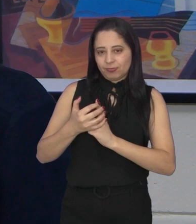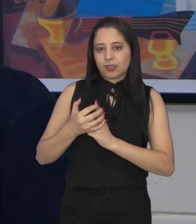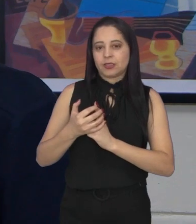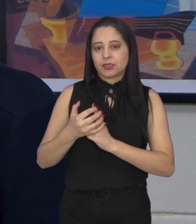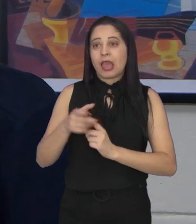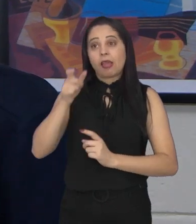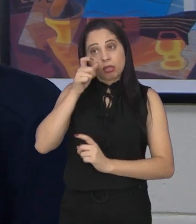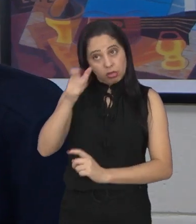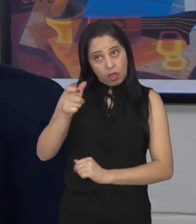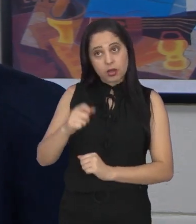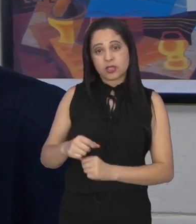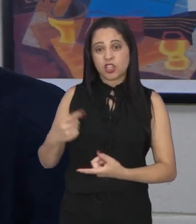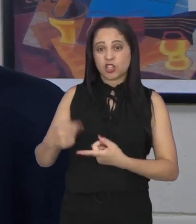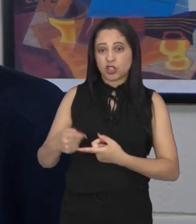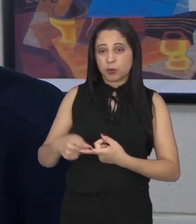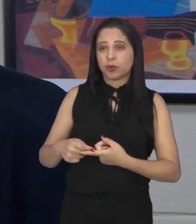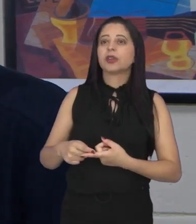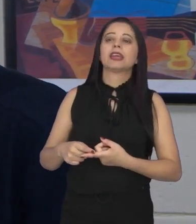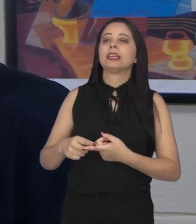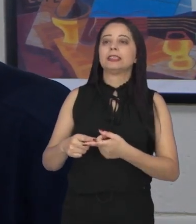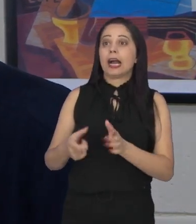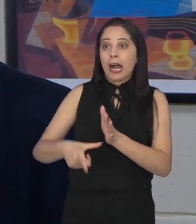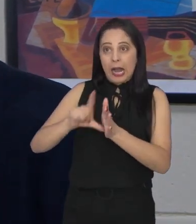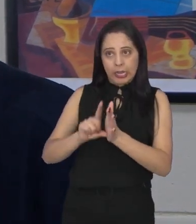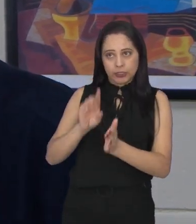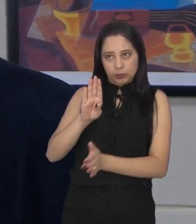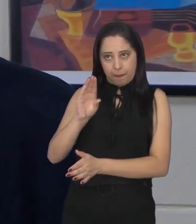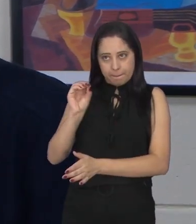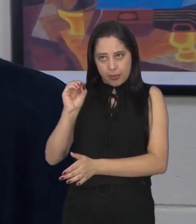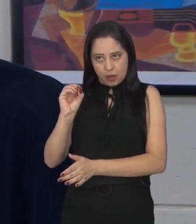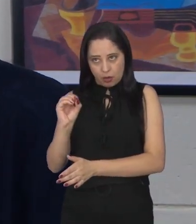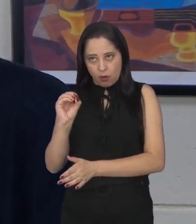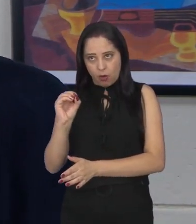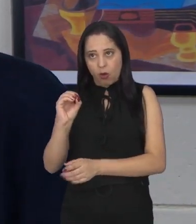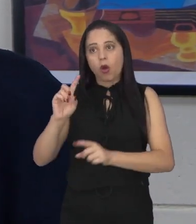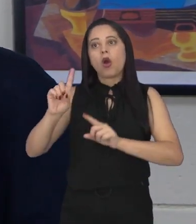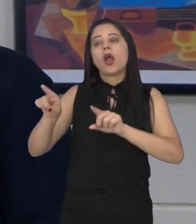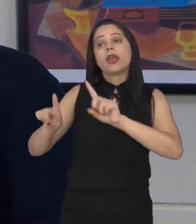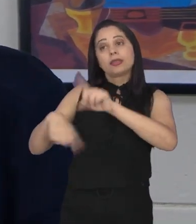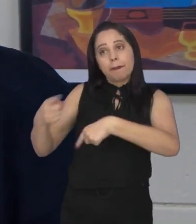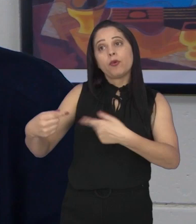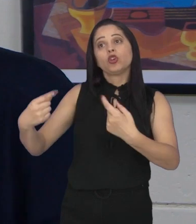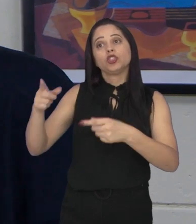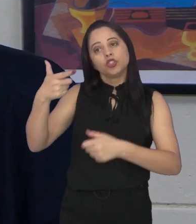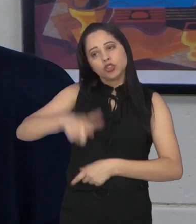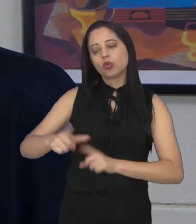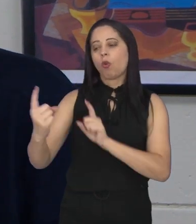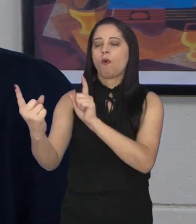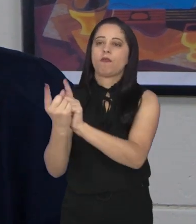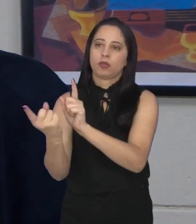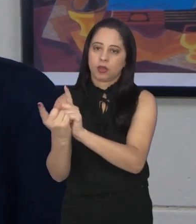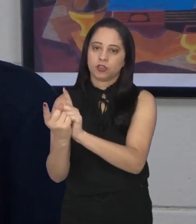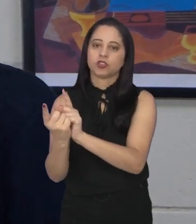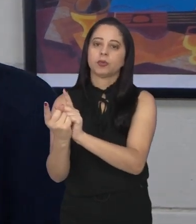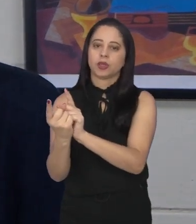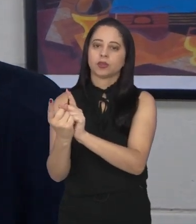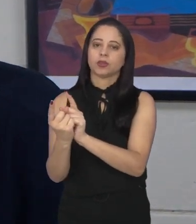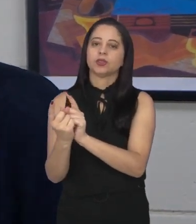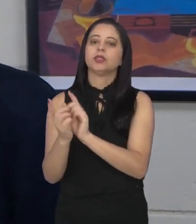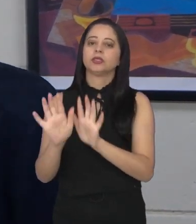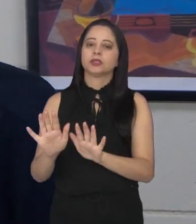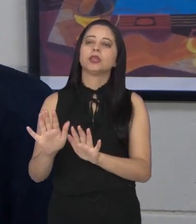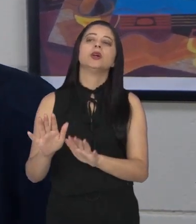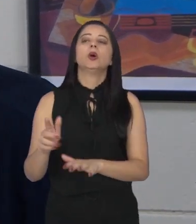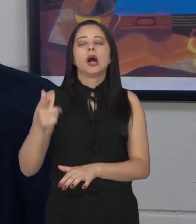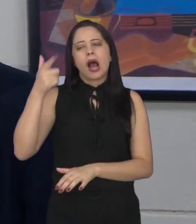E é muito interessante, porque muitas passam com a gente antes do boletim de ocorrência e muitas passam depois do boletim de ocorrência. Então, a gente consegue